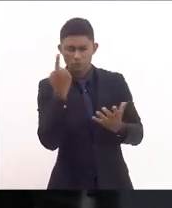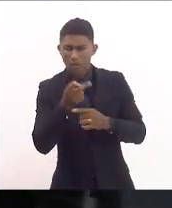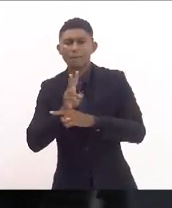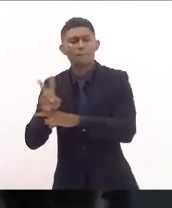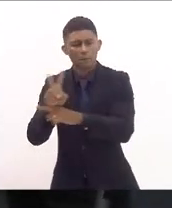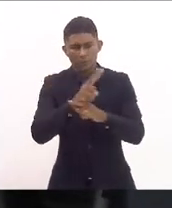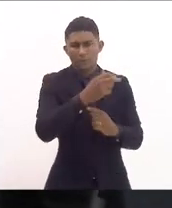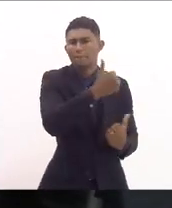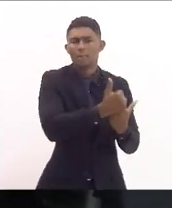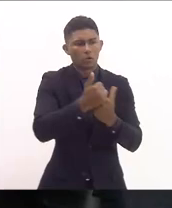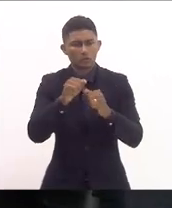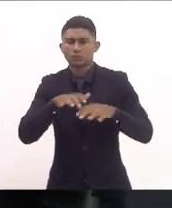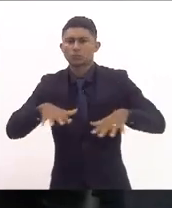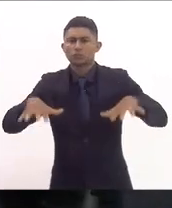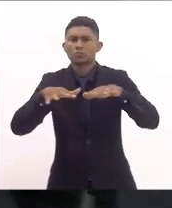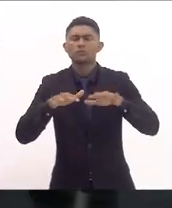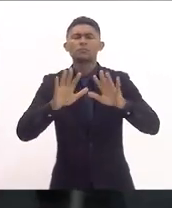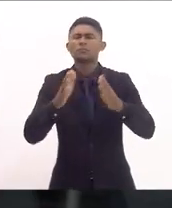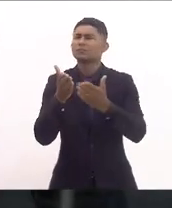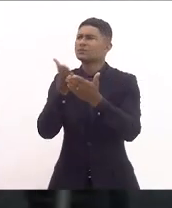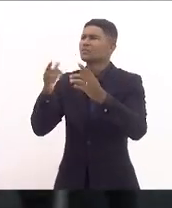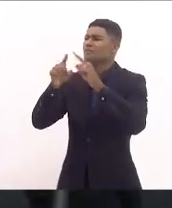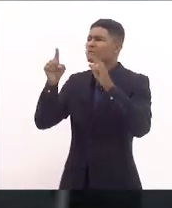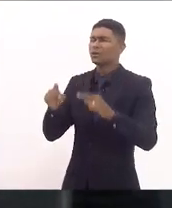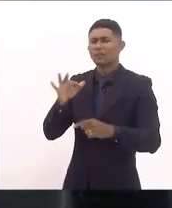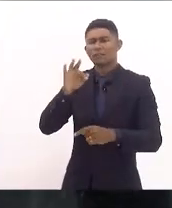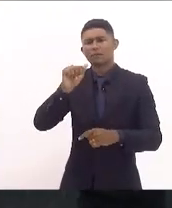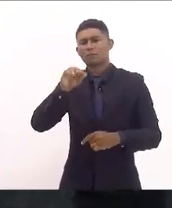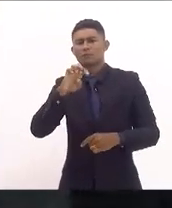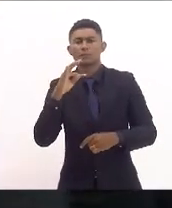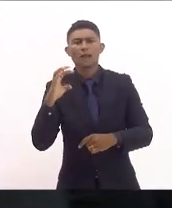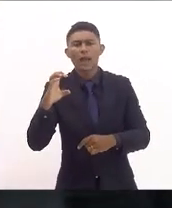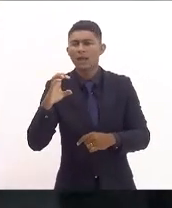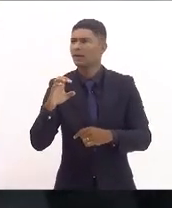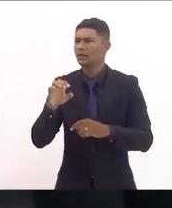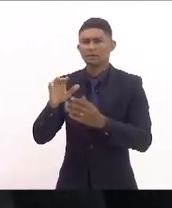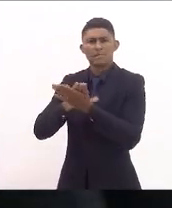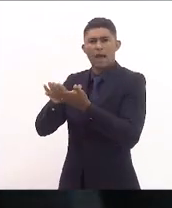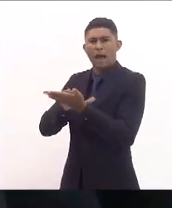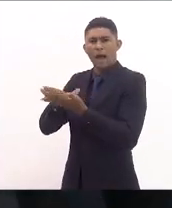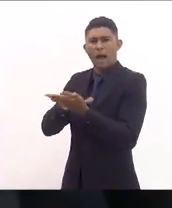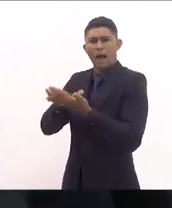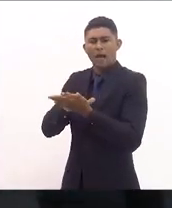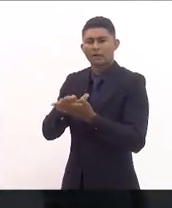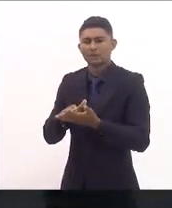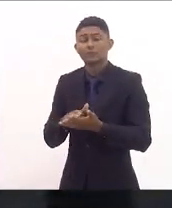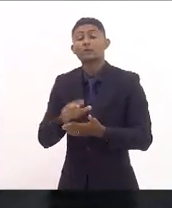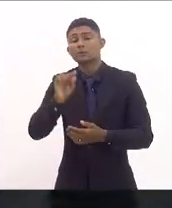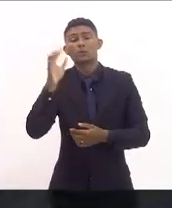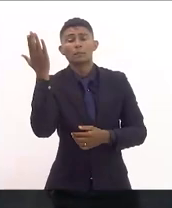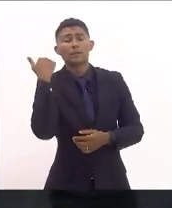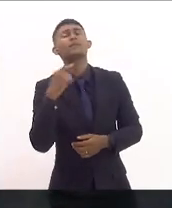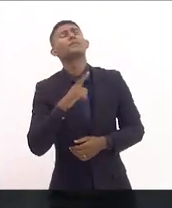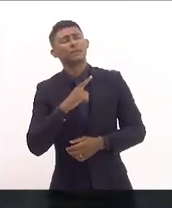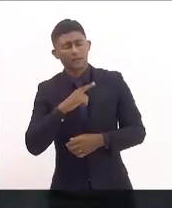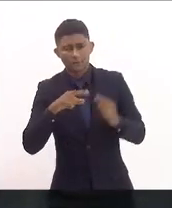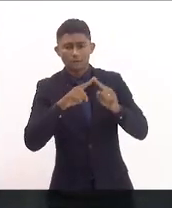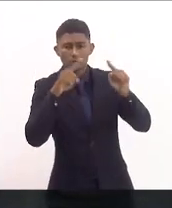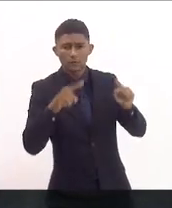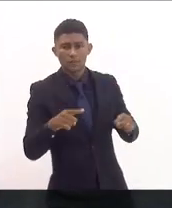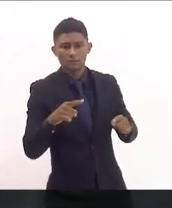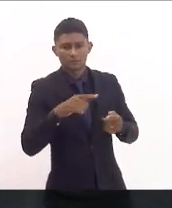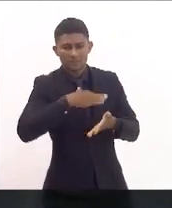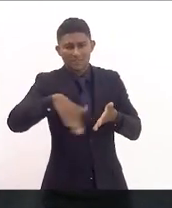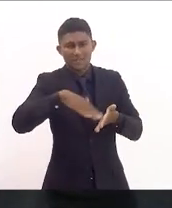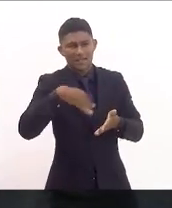todos por que que não pode ser assim com servidores da Faetec agora recentemente os da Fazenda recentemente os servidores